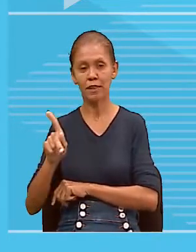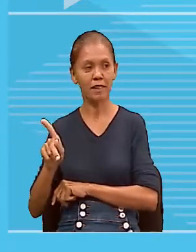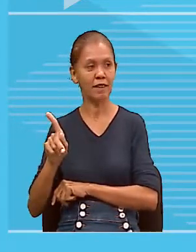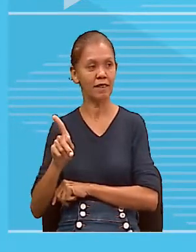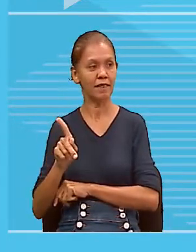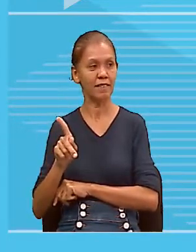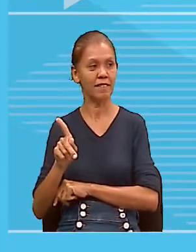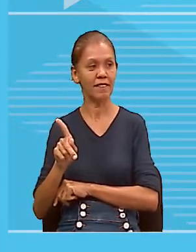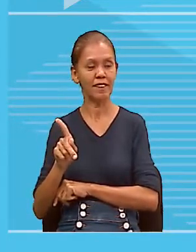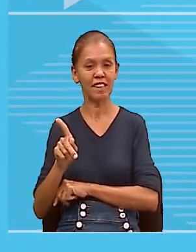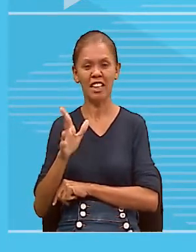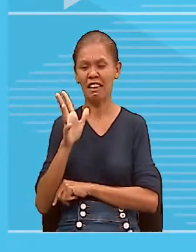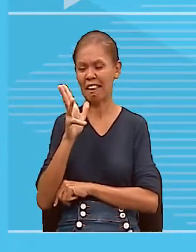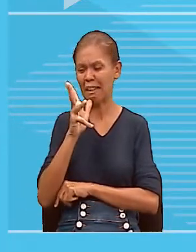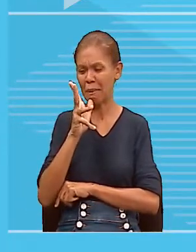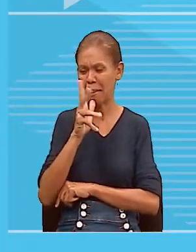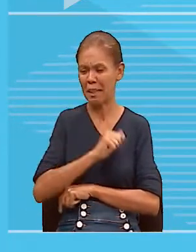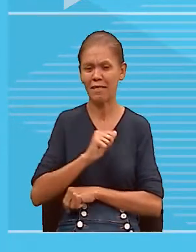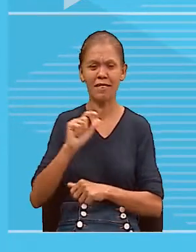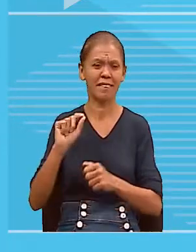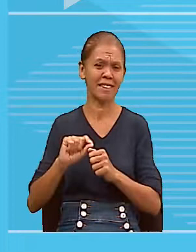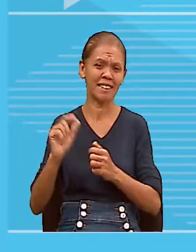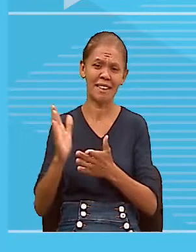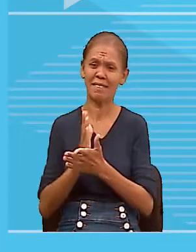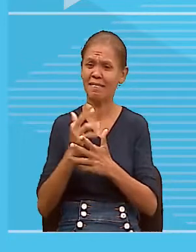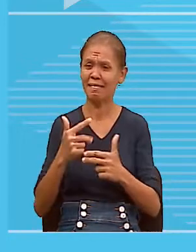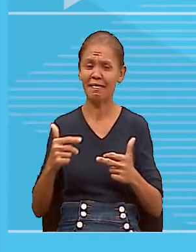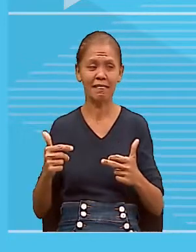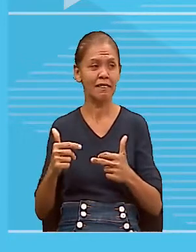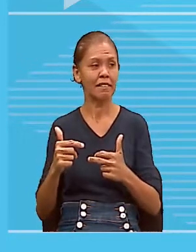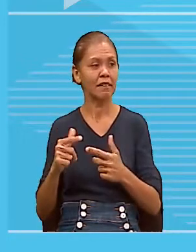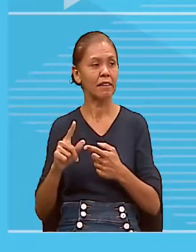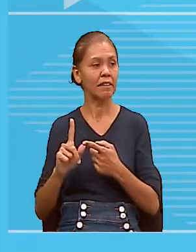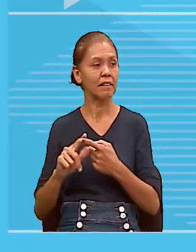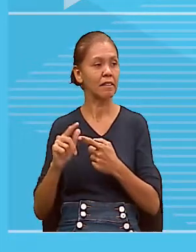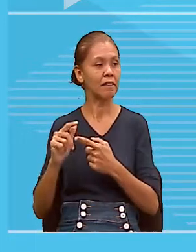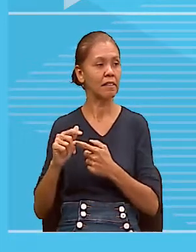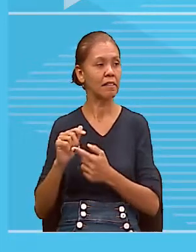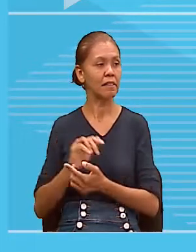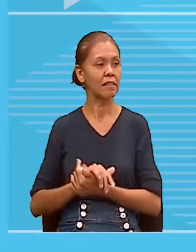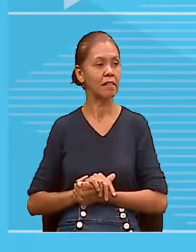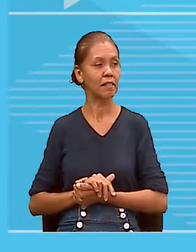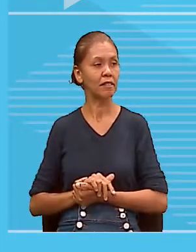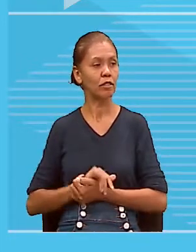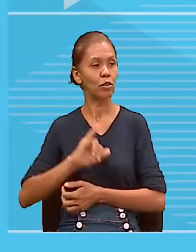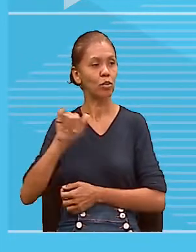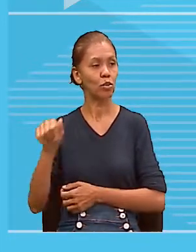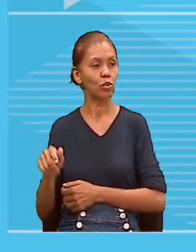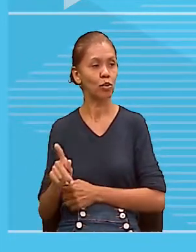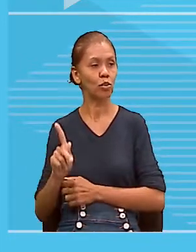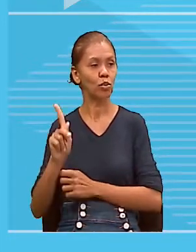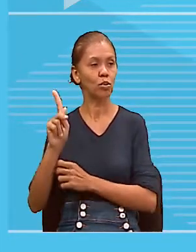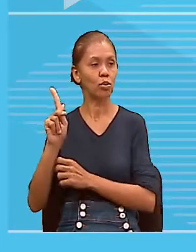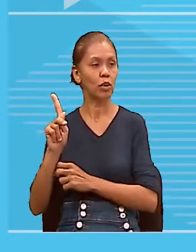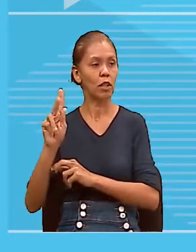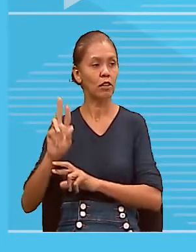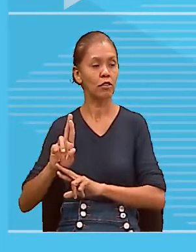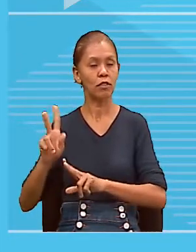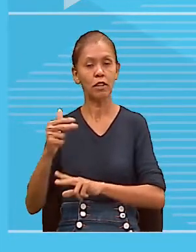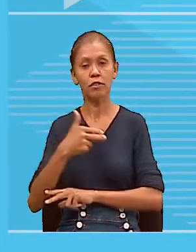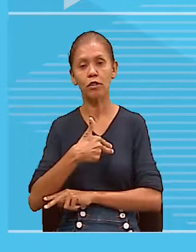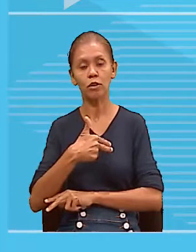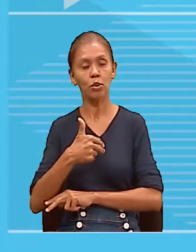50 anos em 5 aí tem o Nacional desenvolvimento que do Juscelino é um pouquinho diferente do